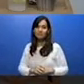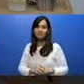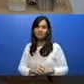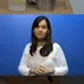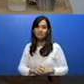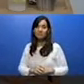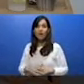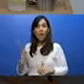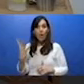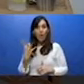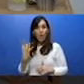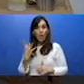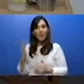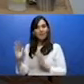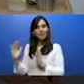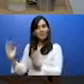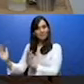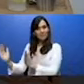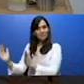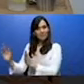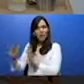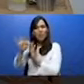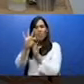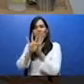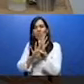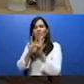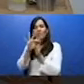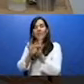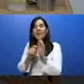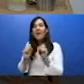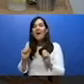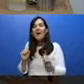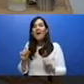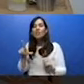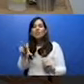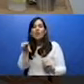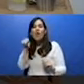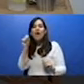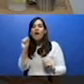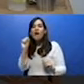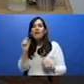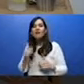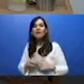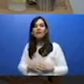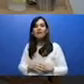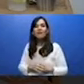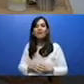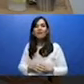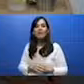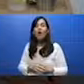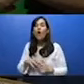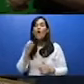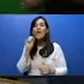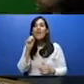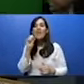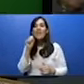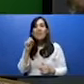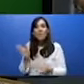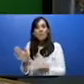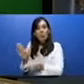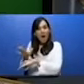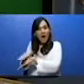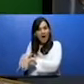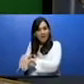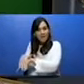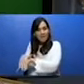na quarta parte do texto, nós selecionamos a perguntinha aqui, ó. O que Mona Lisa